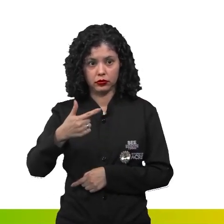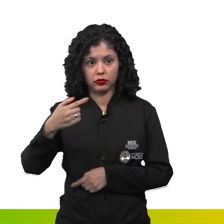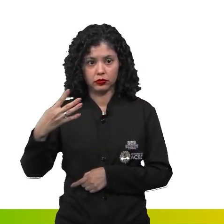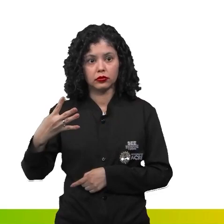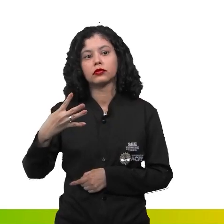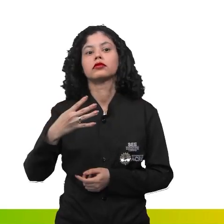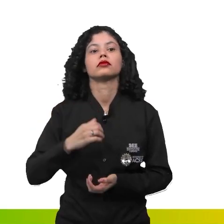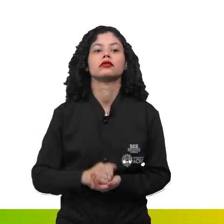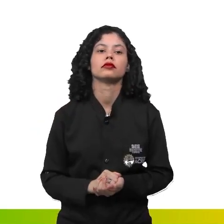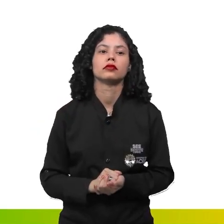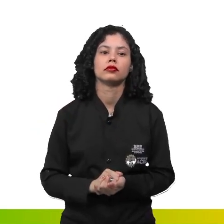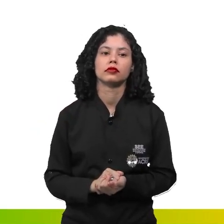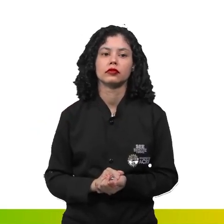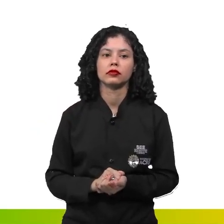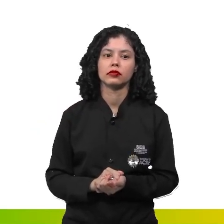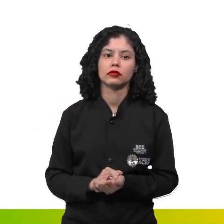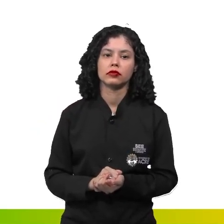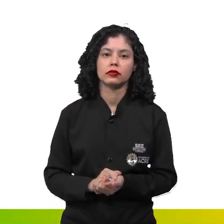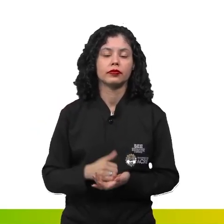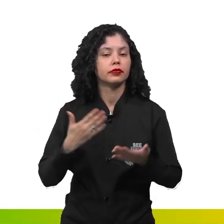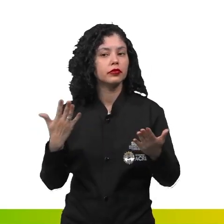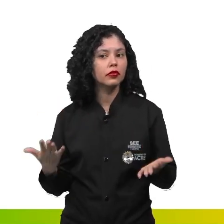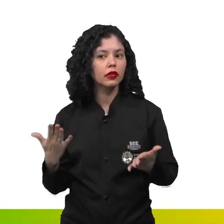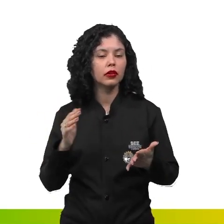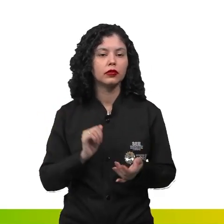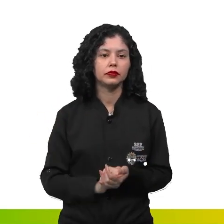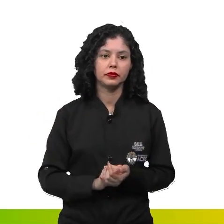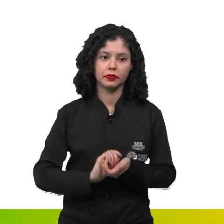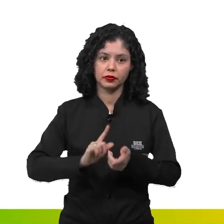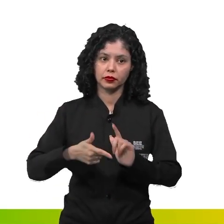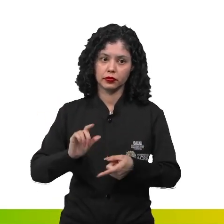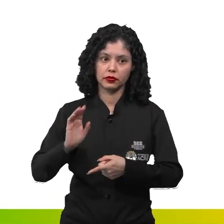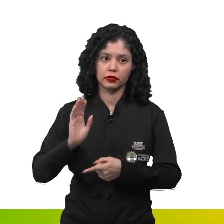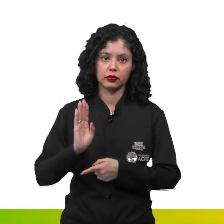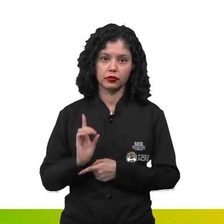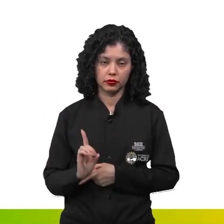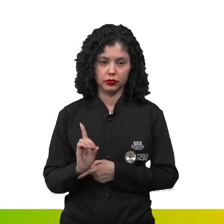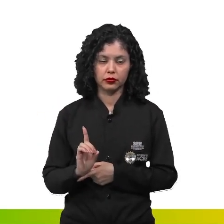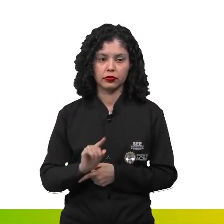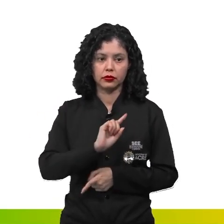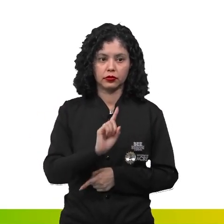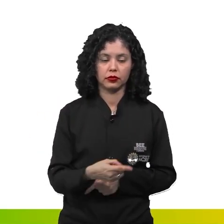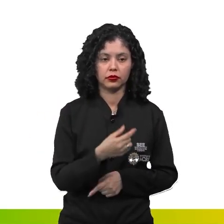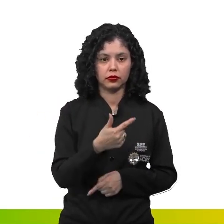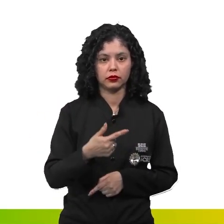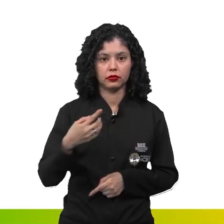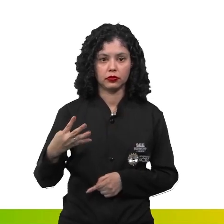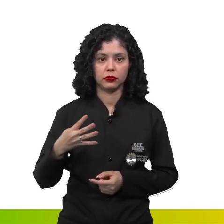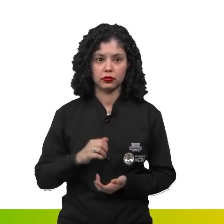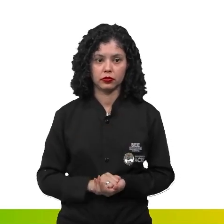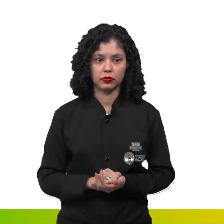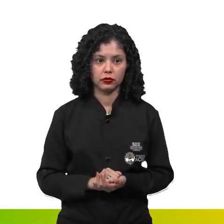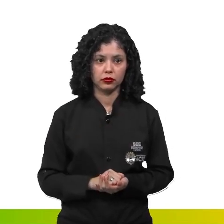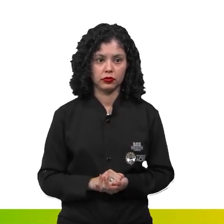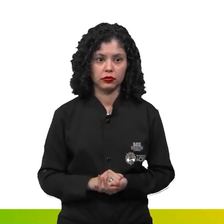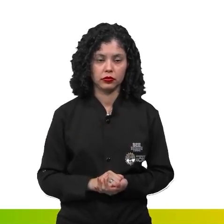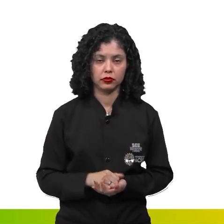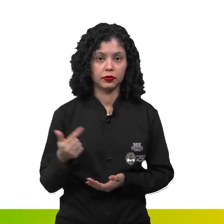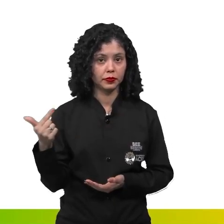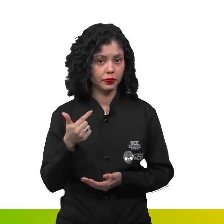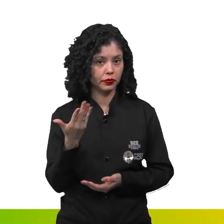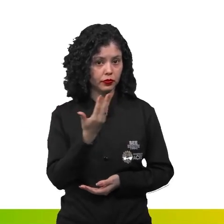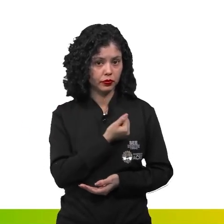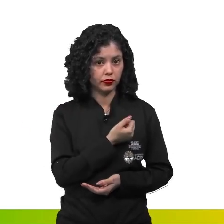1024 bytes. Então, alternativa correta, letra D, 1024. Vamos à questão